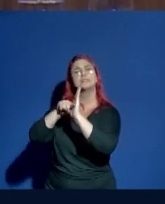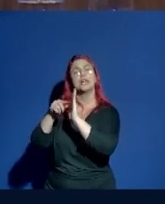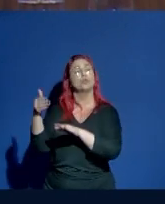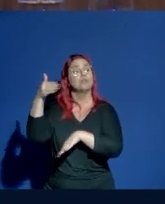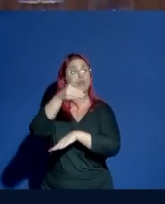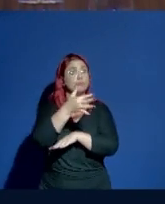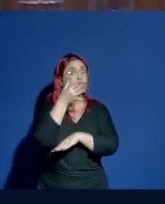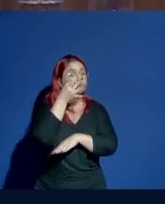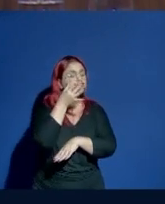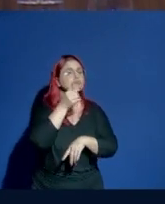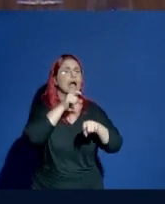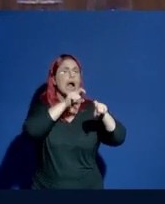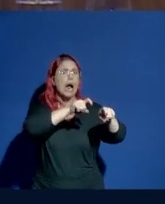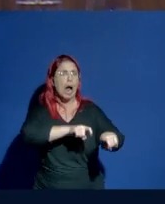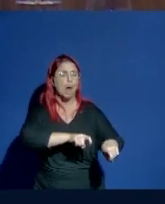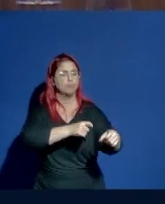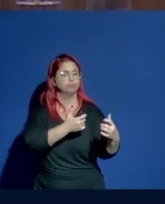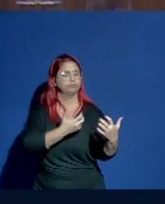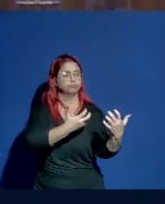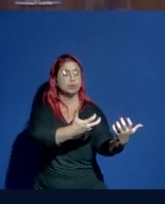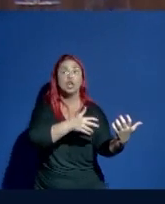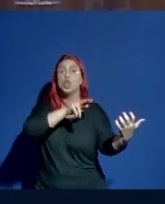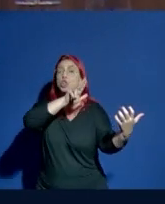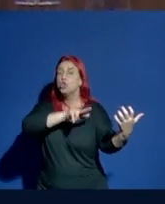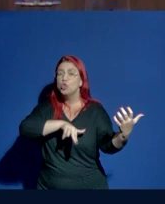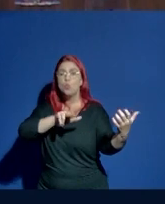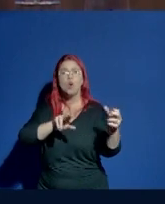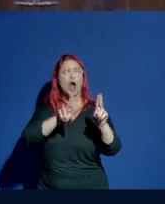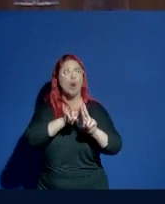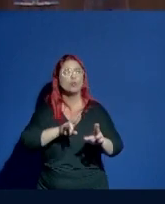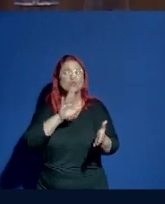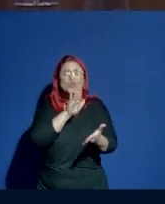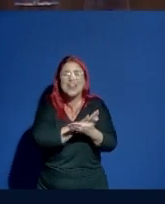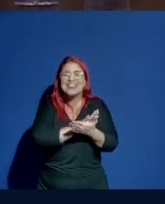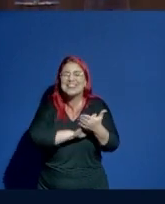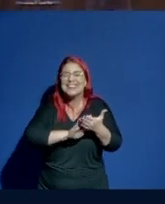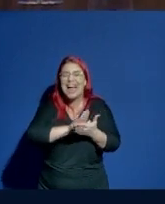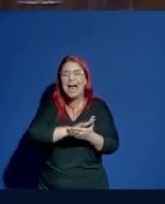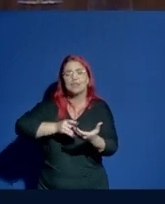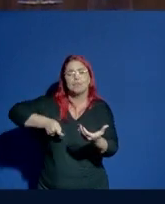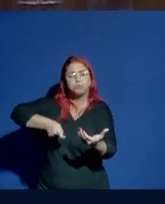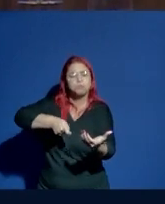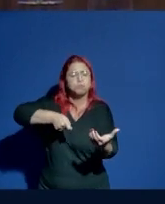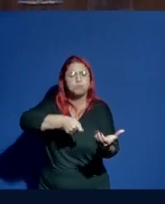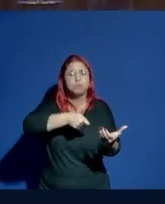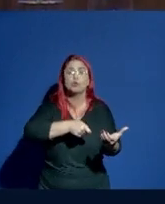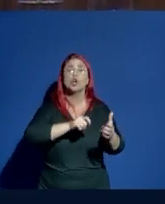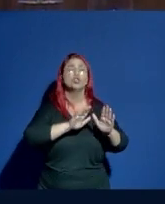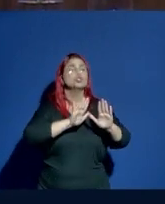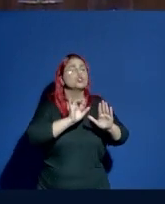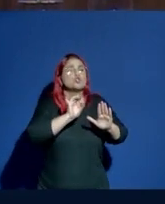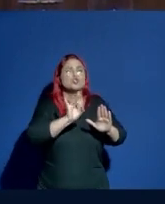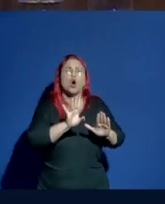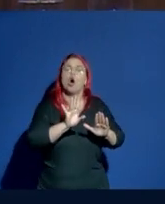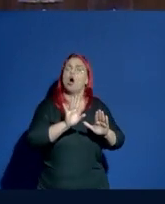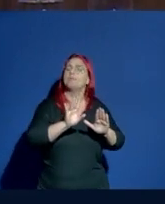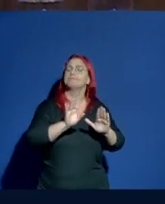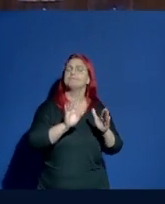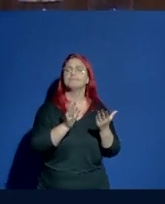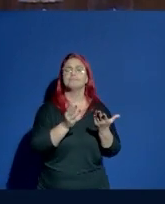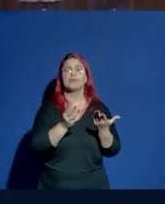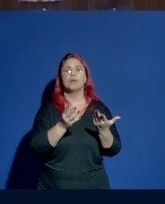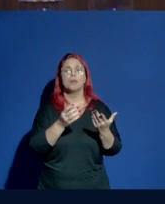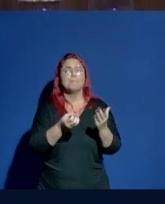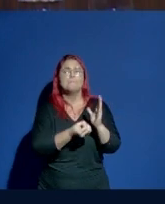campo, onde nunca se usou defensivos, está ali uma agricultura orgânica no meio do mato, ele vai lá,